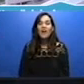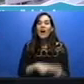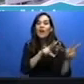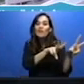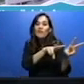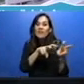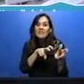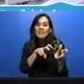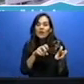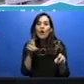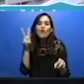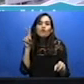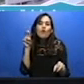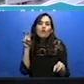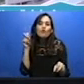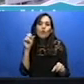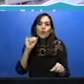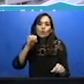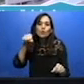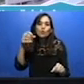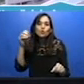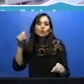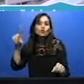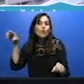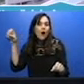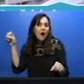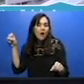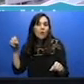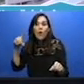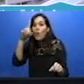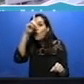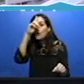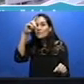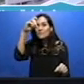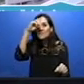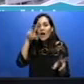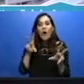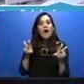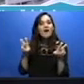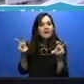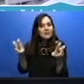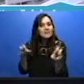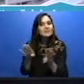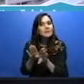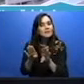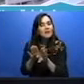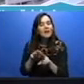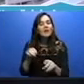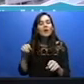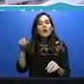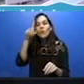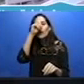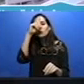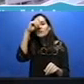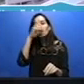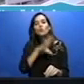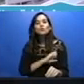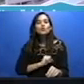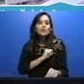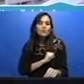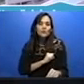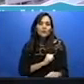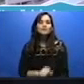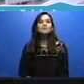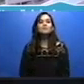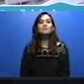Vovô João, olha, o hospital também, quantas pessoas não vêm para Barretos para conhecer, né, viagens a negócios ou especialistas